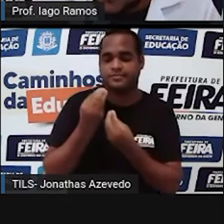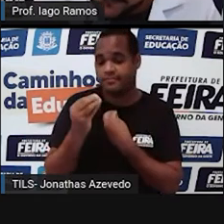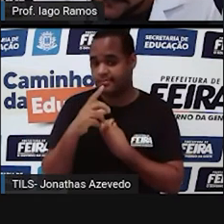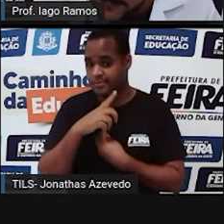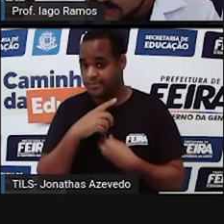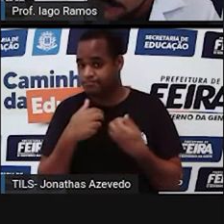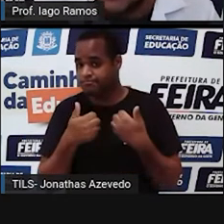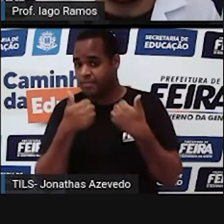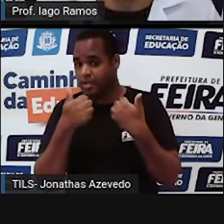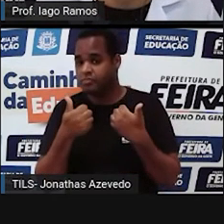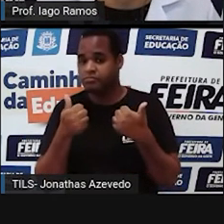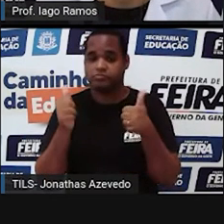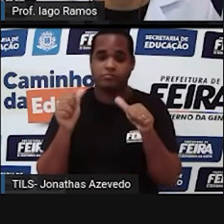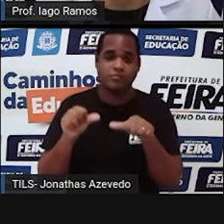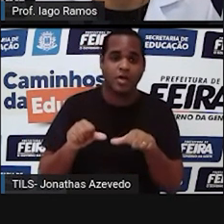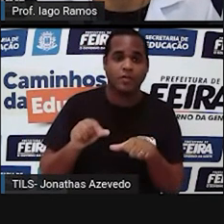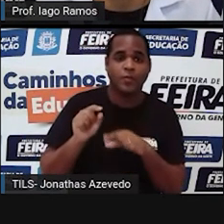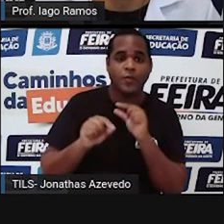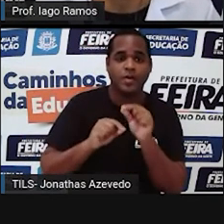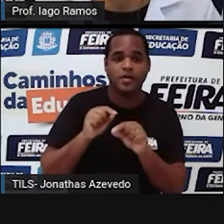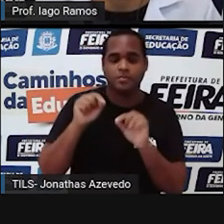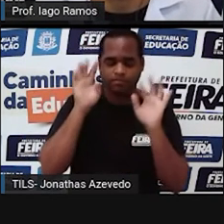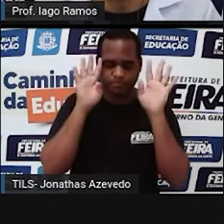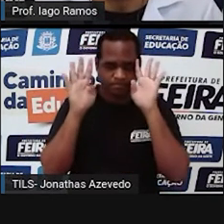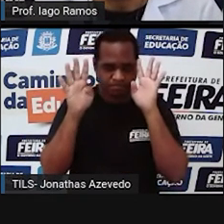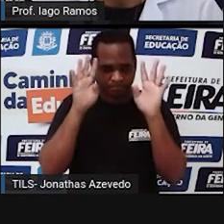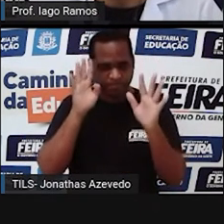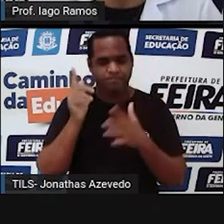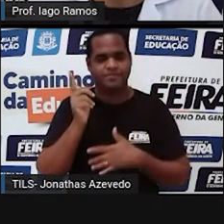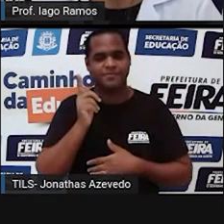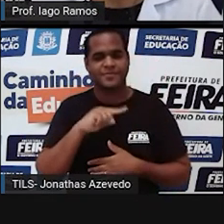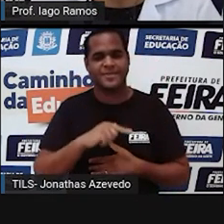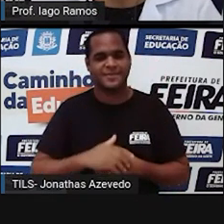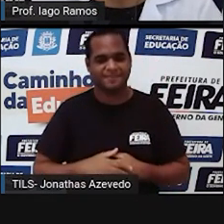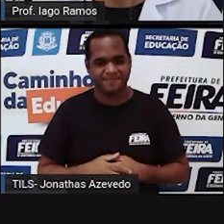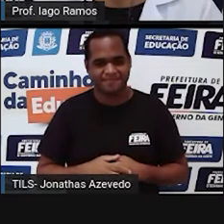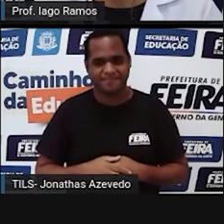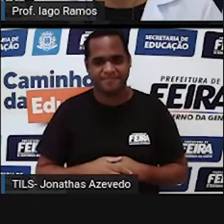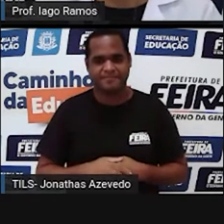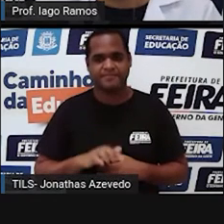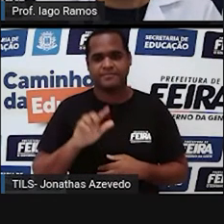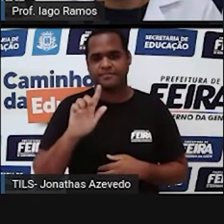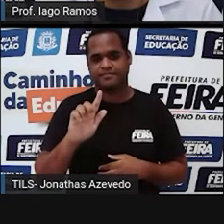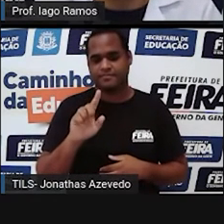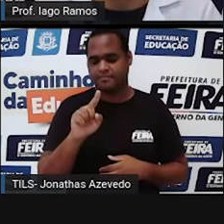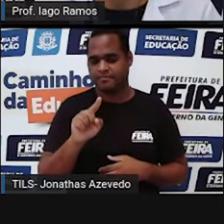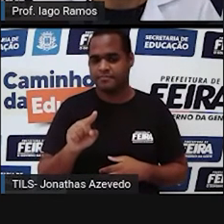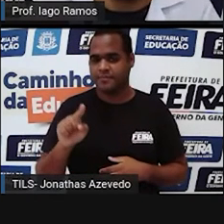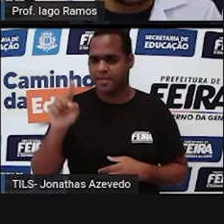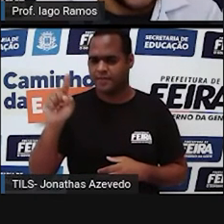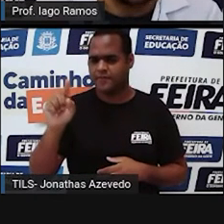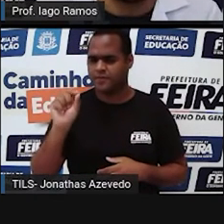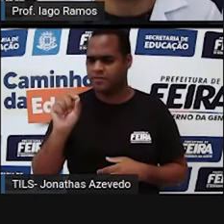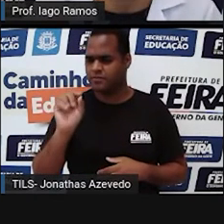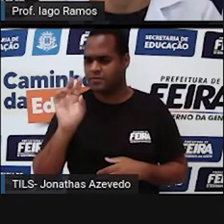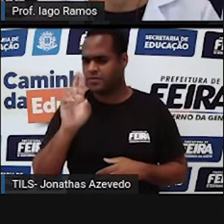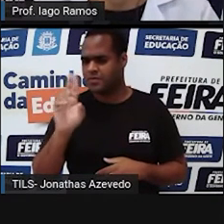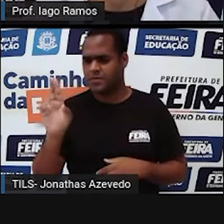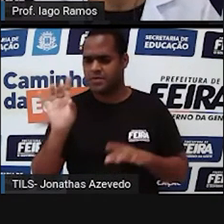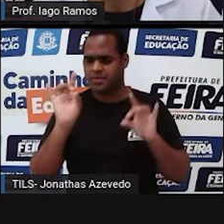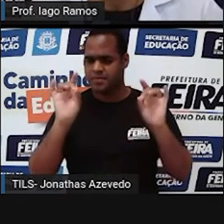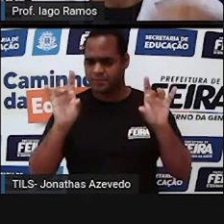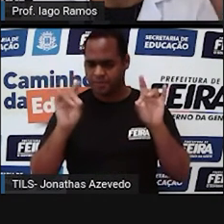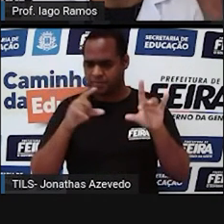situação? Né? A gente pode refletir sobre isso, tá bom? Esse gráfico aí não tem um nome especial, mas a gente sabe que é um